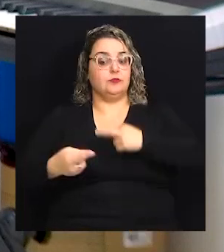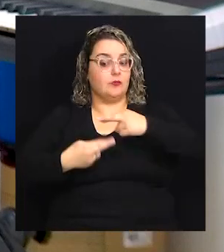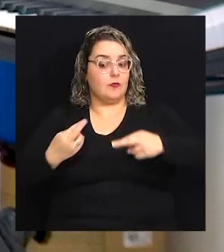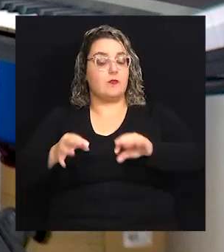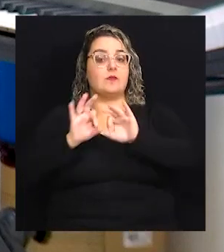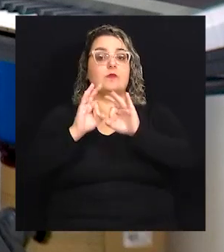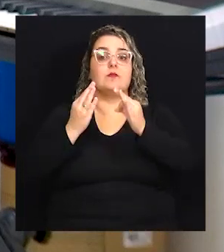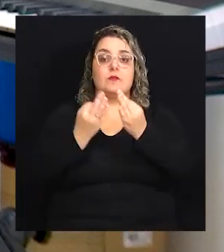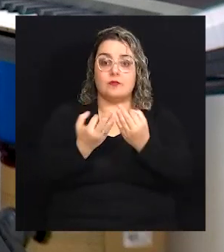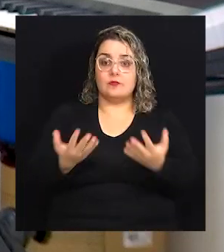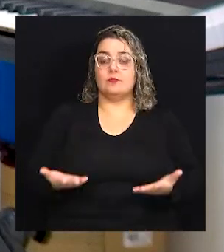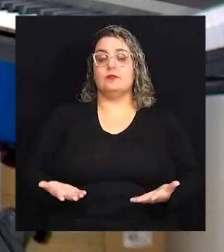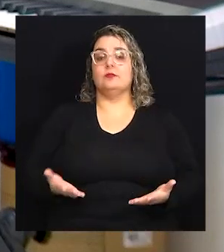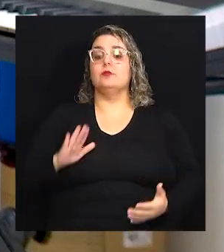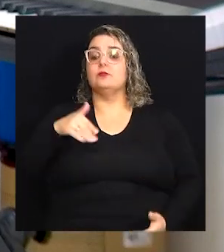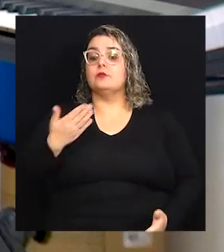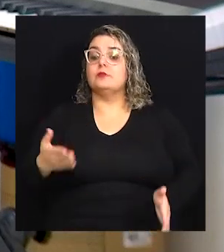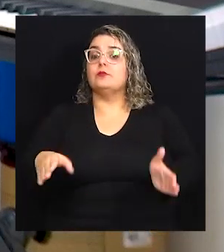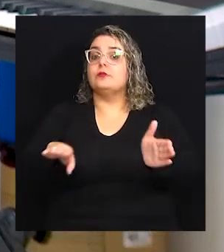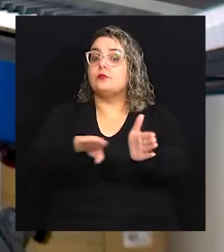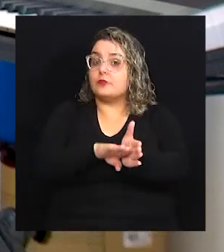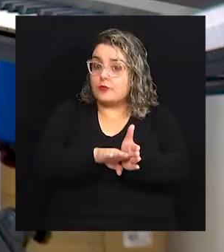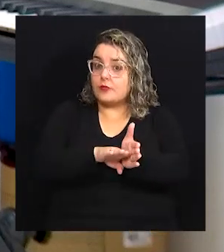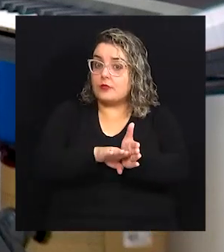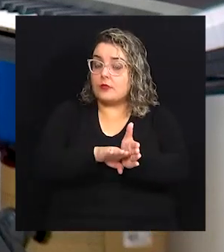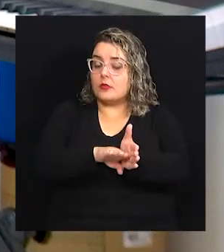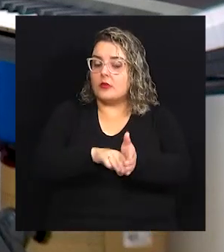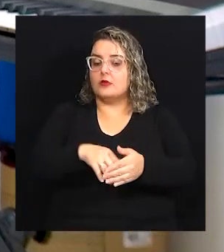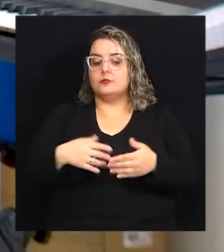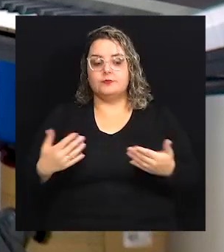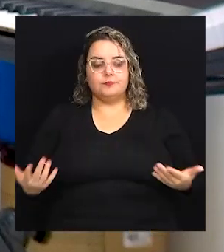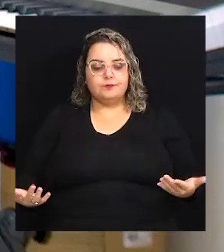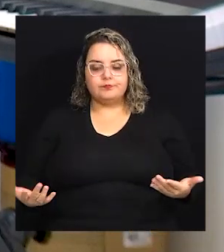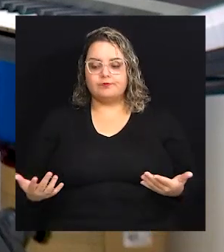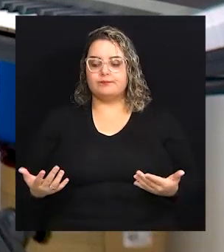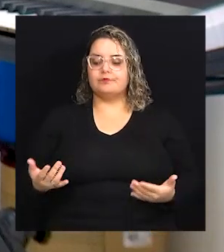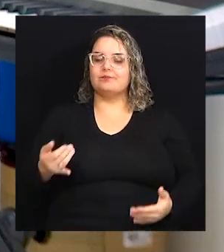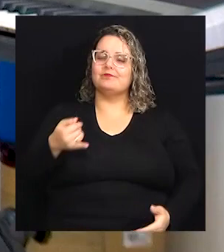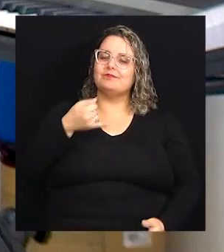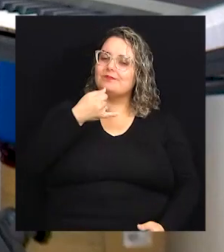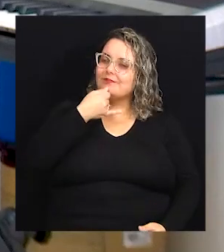em relação à família. Então, quando eles chegam